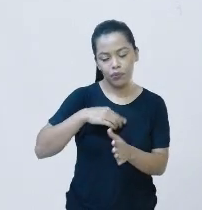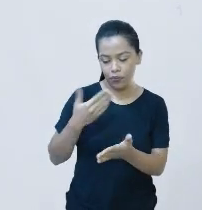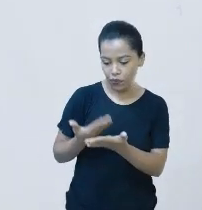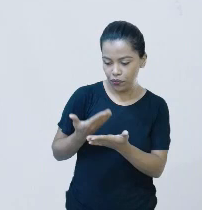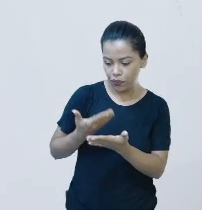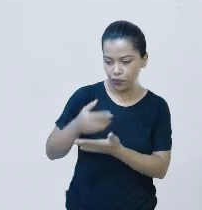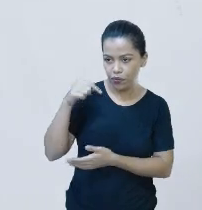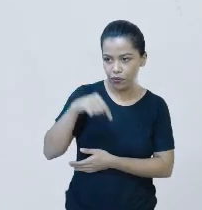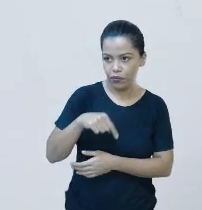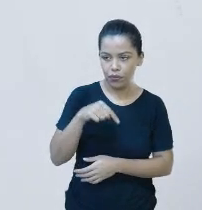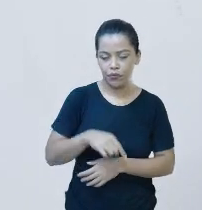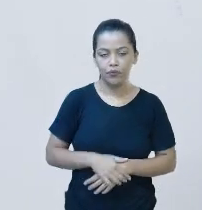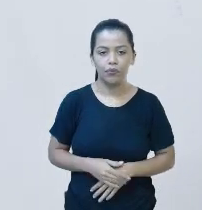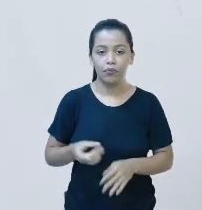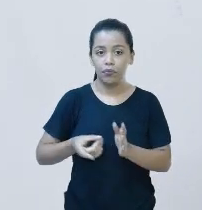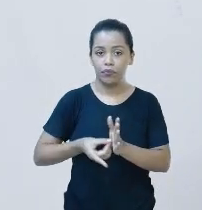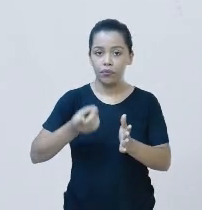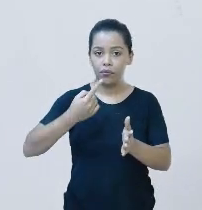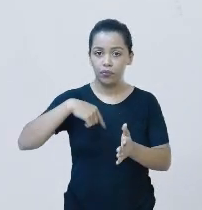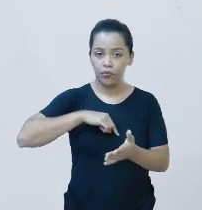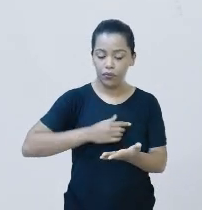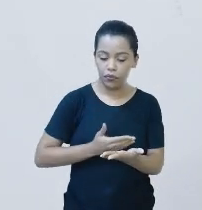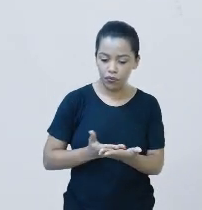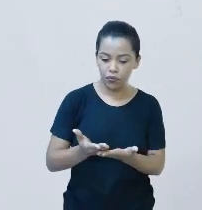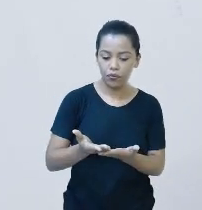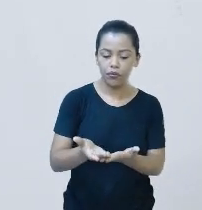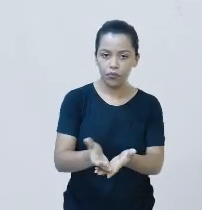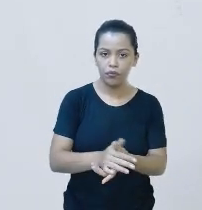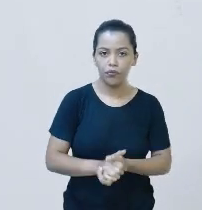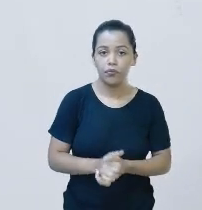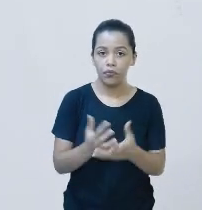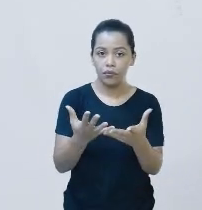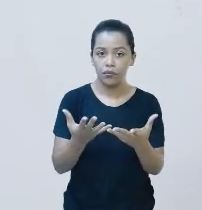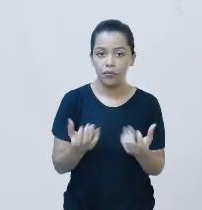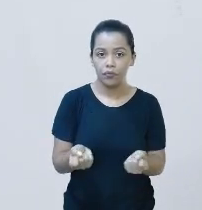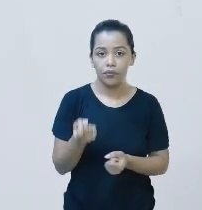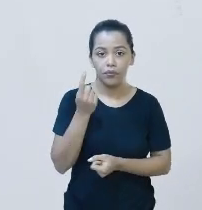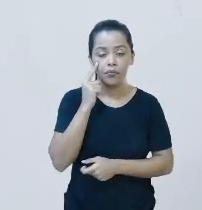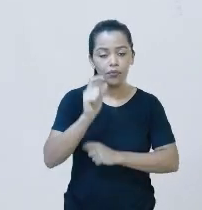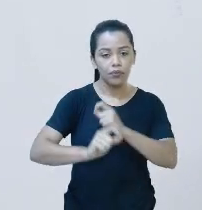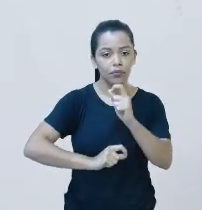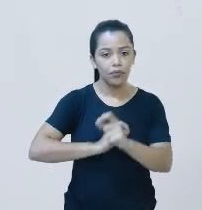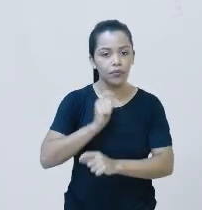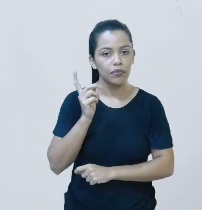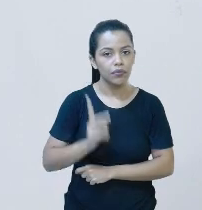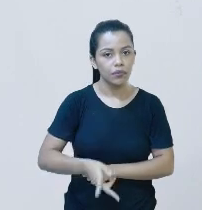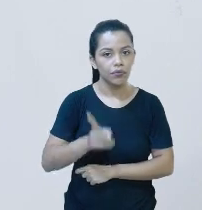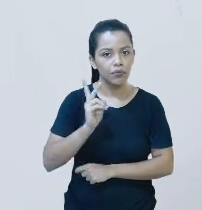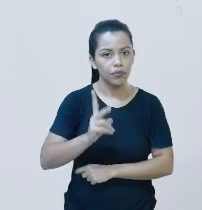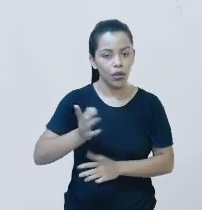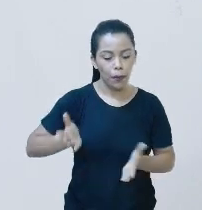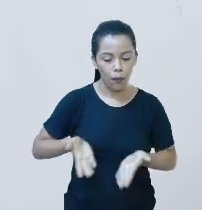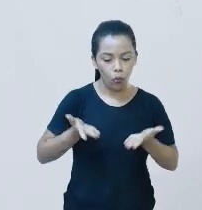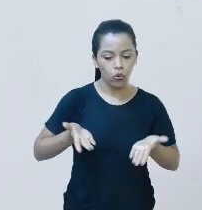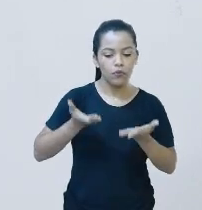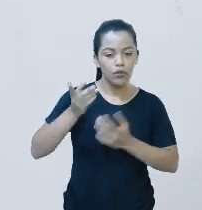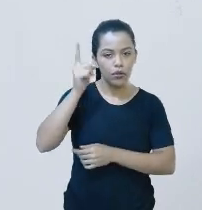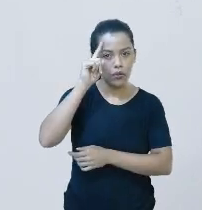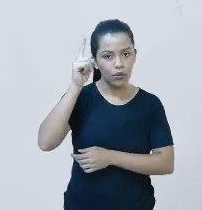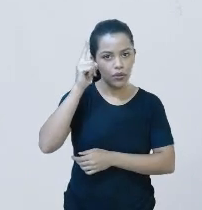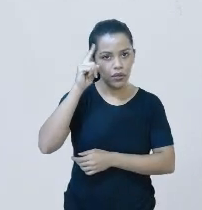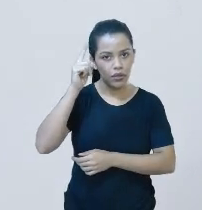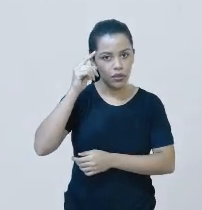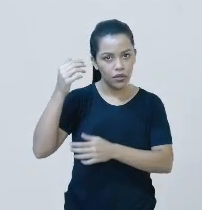aula de hoje. Antes de iniciarmos, vamos ler aquele nosso pensamento, aquele motivacional de todos os